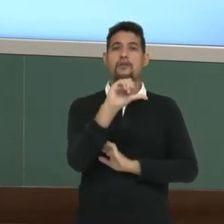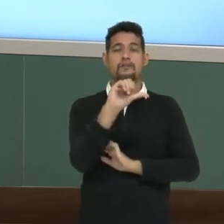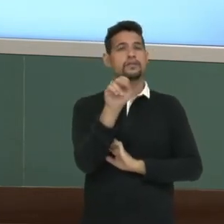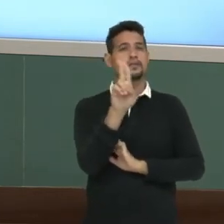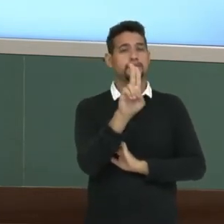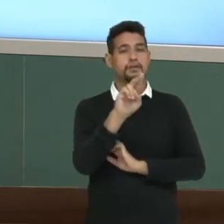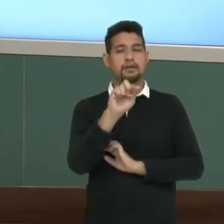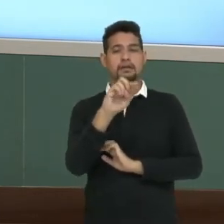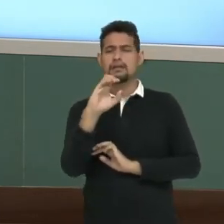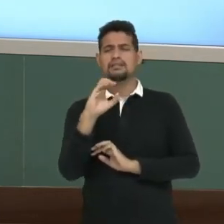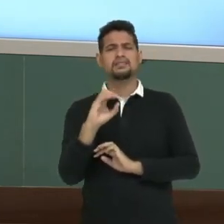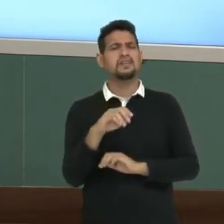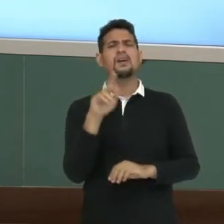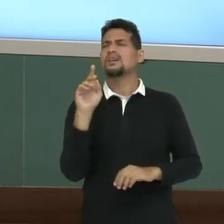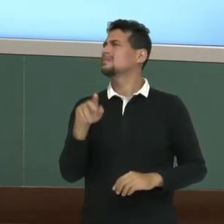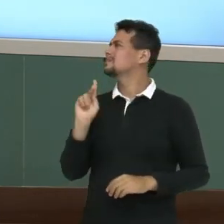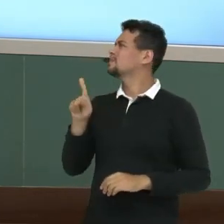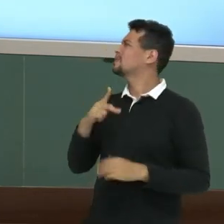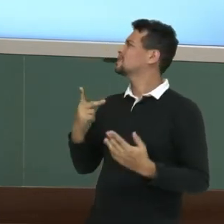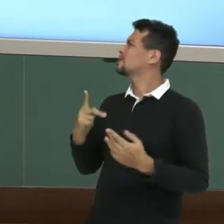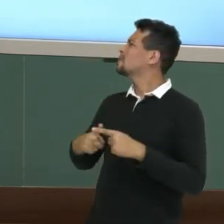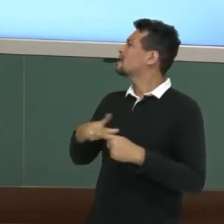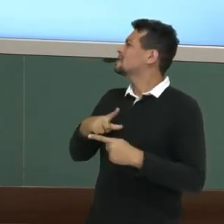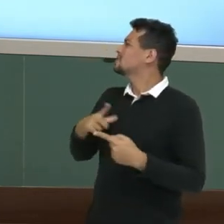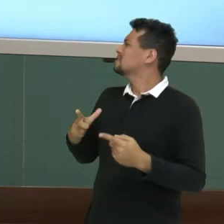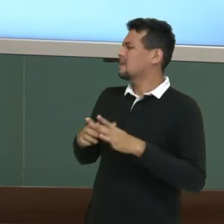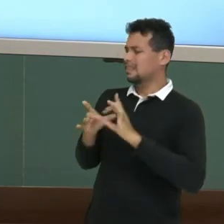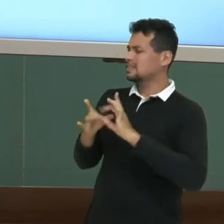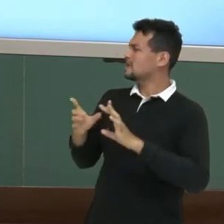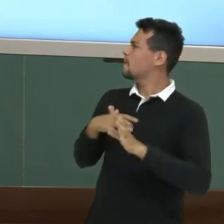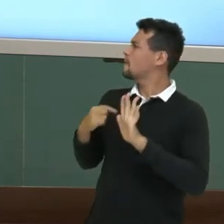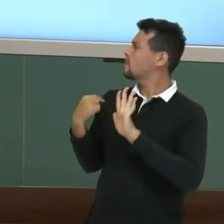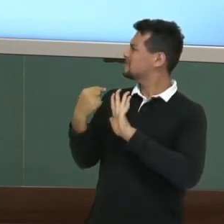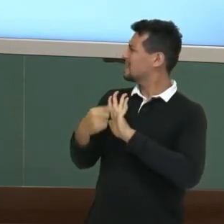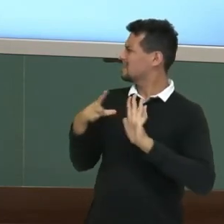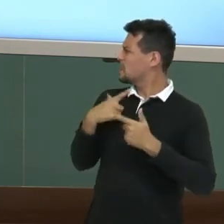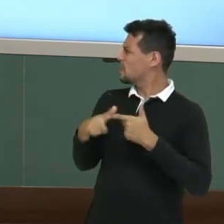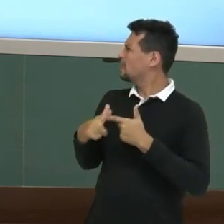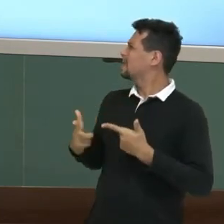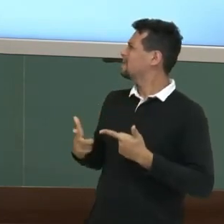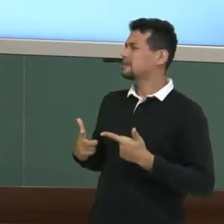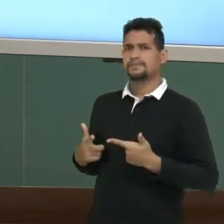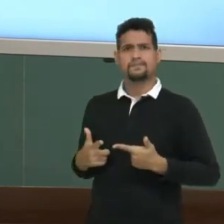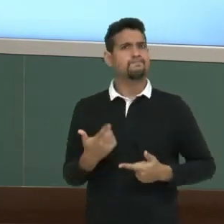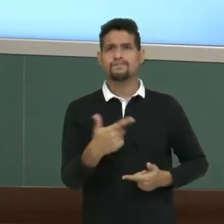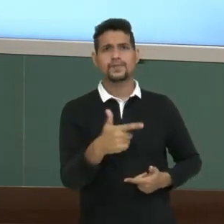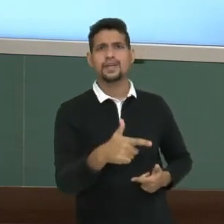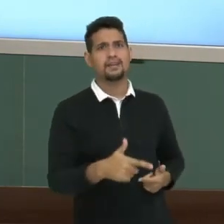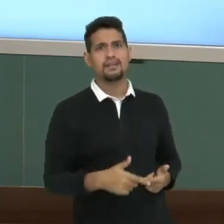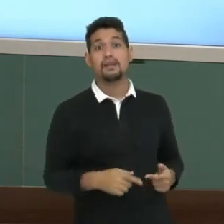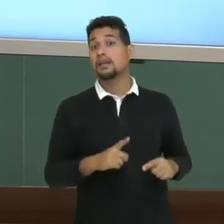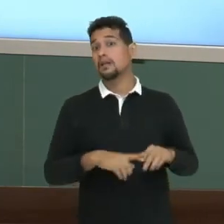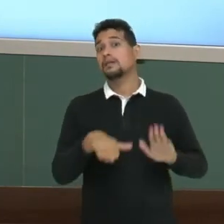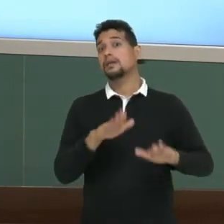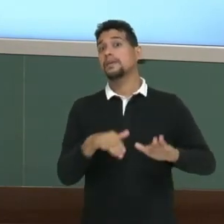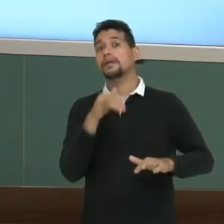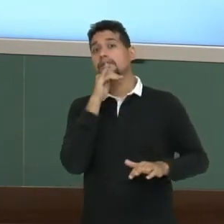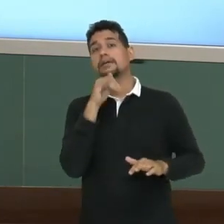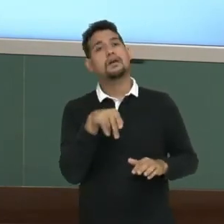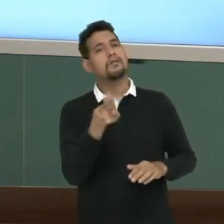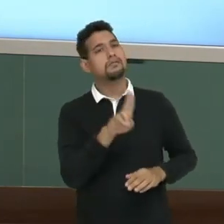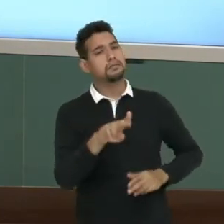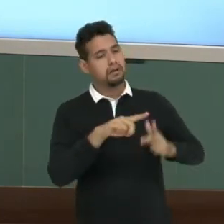comprimento. Daí alguém vai dizer, professor, mas e se eu tivesse deixado indicado, tem problema? Não, depende, obviamente, na hora que